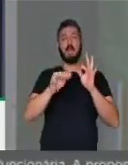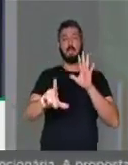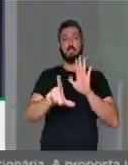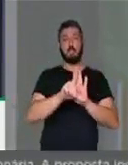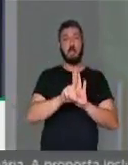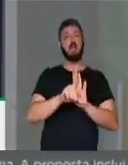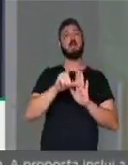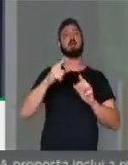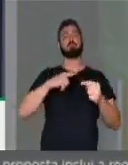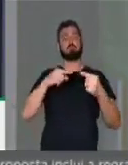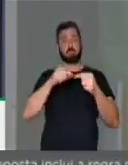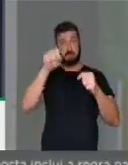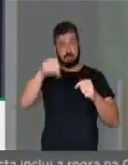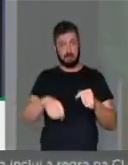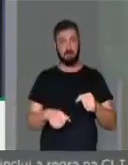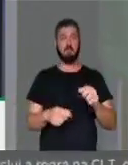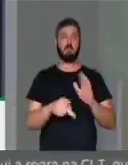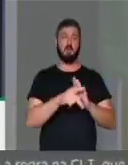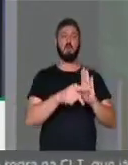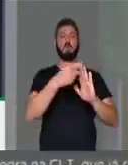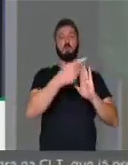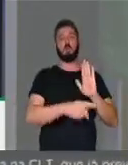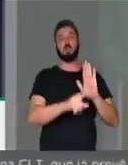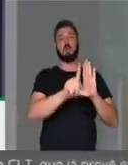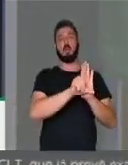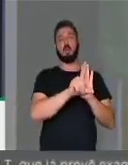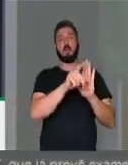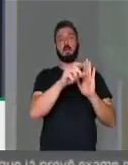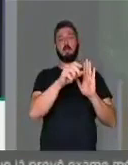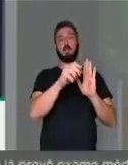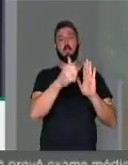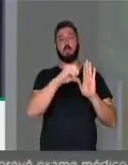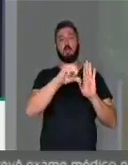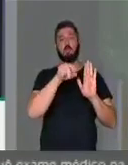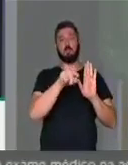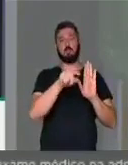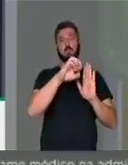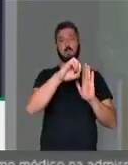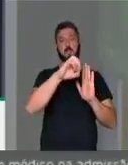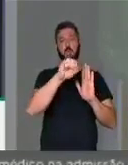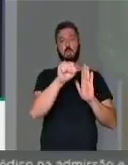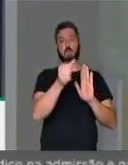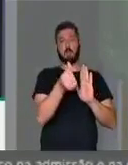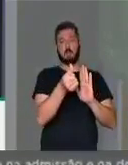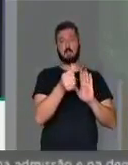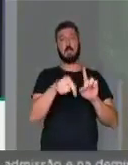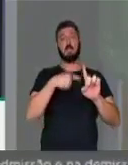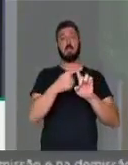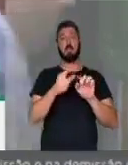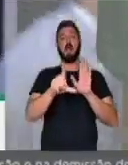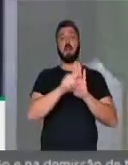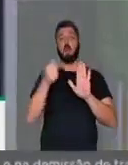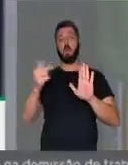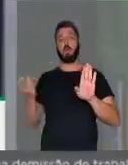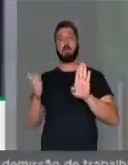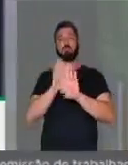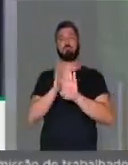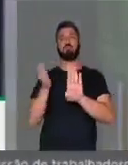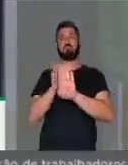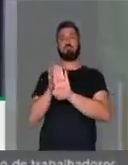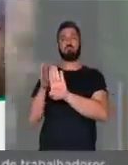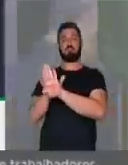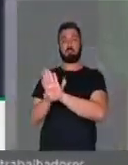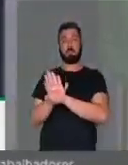do projeto de lei número 9.086 de 2017 e seus apensados,